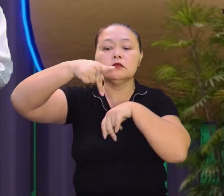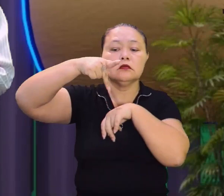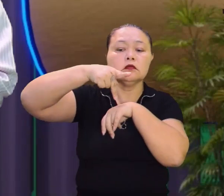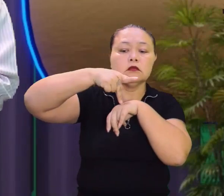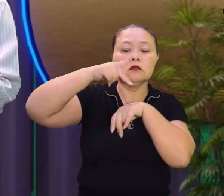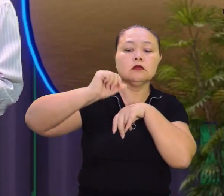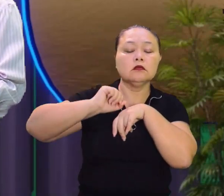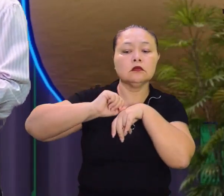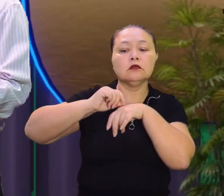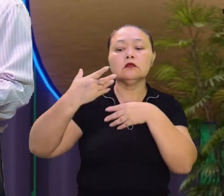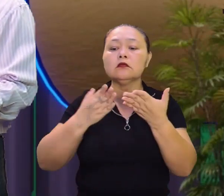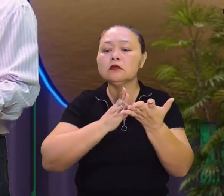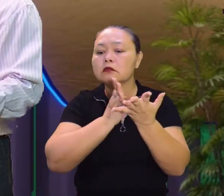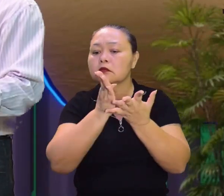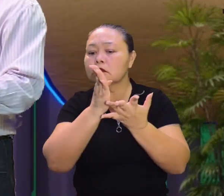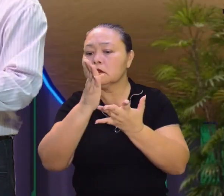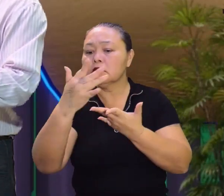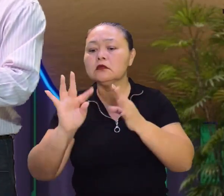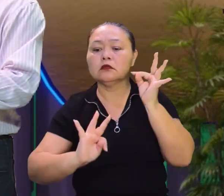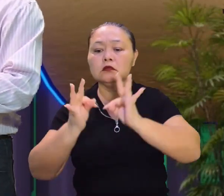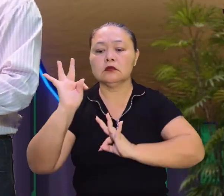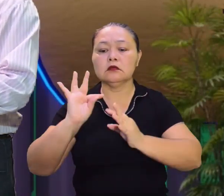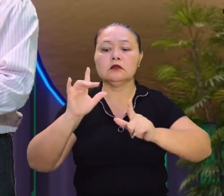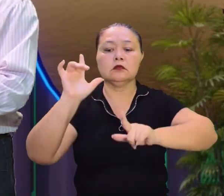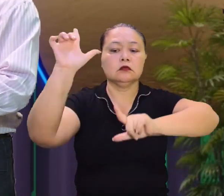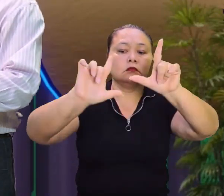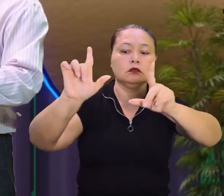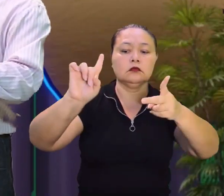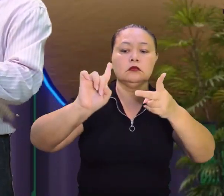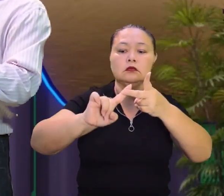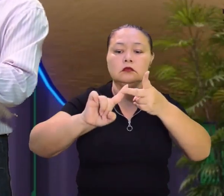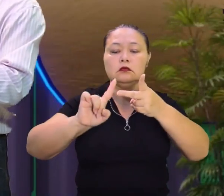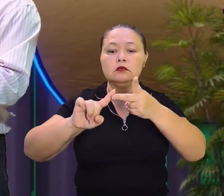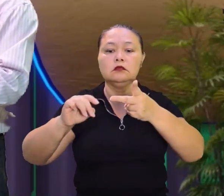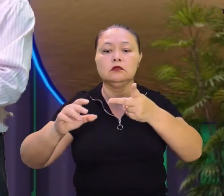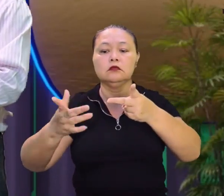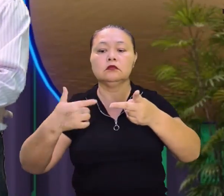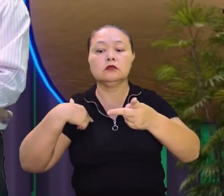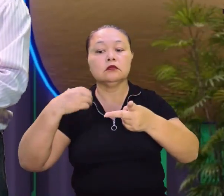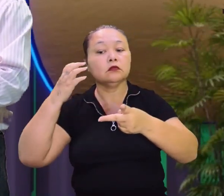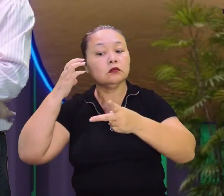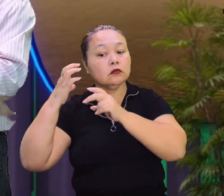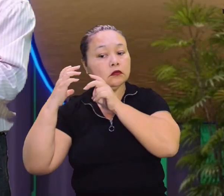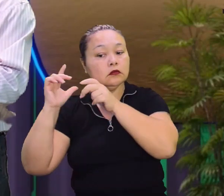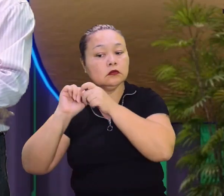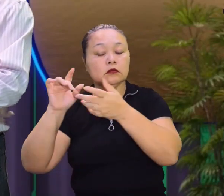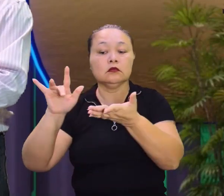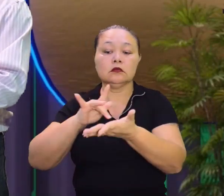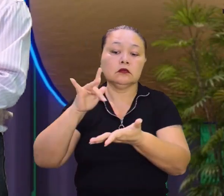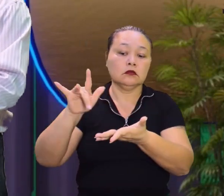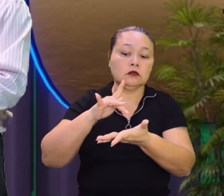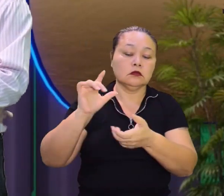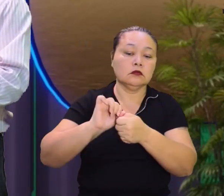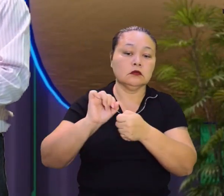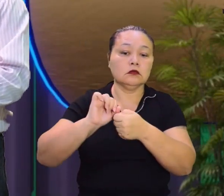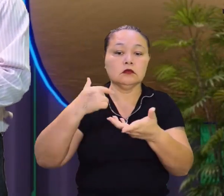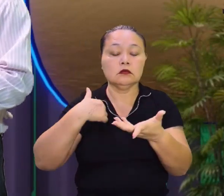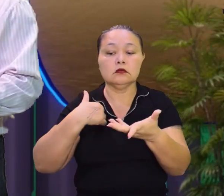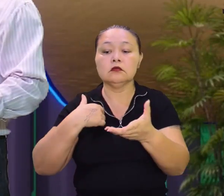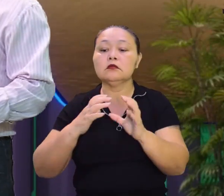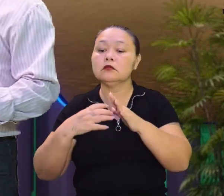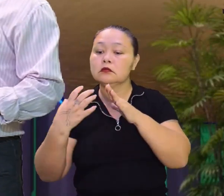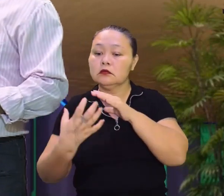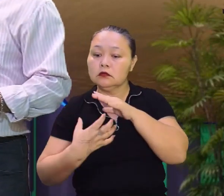vários segmentos tecnológicos. Exato. Televisores, aparelhos de som, celulares, isso é um